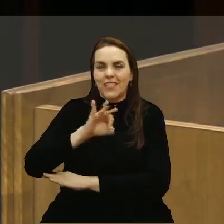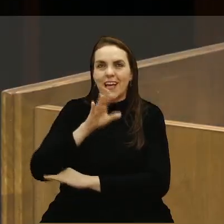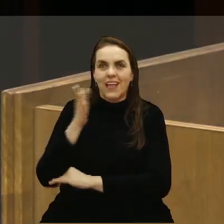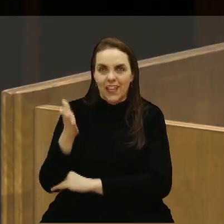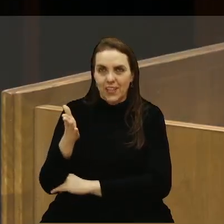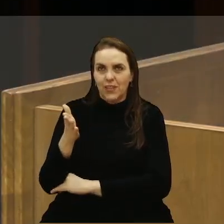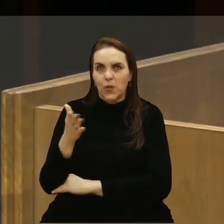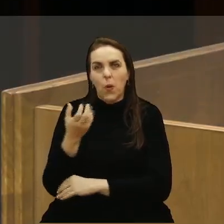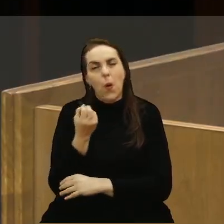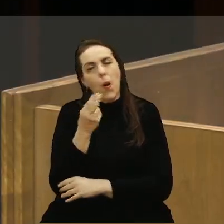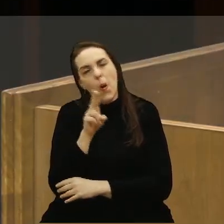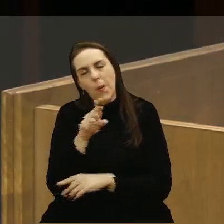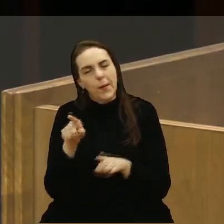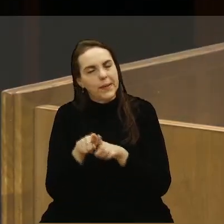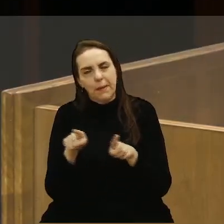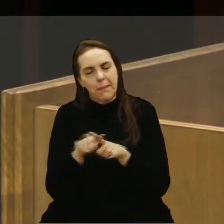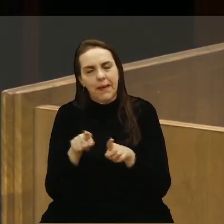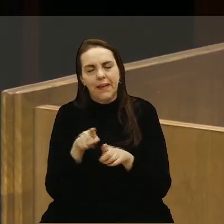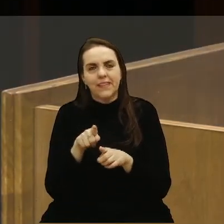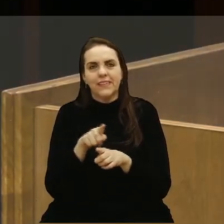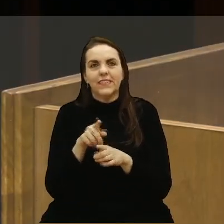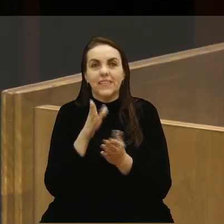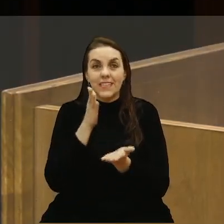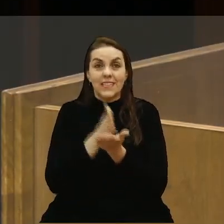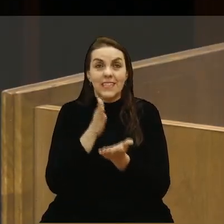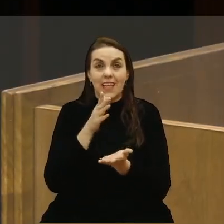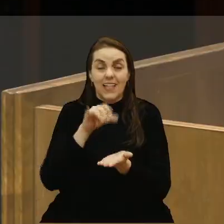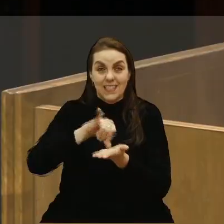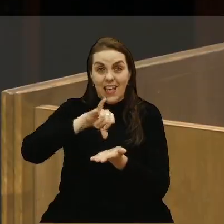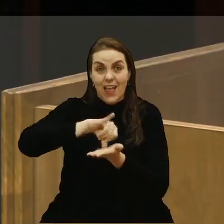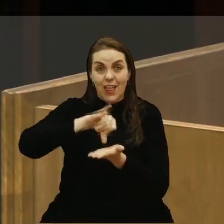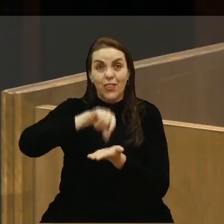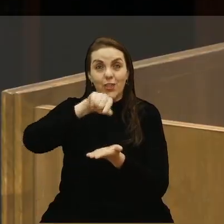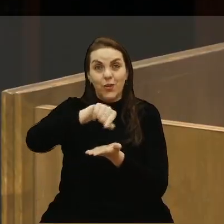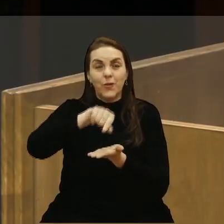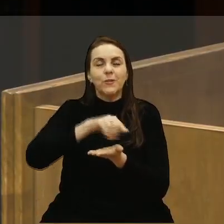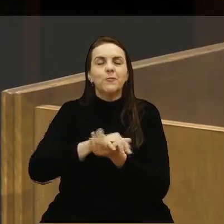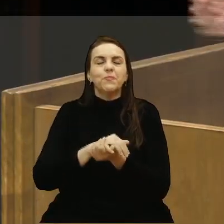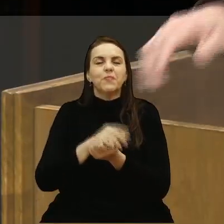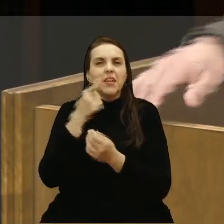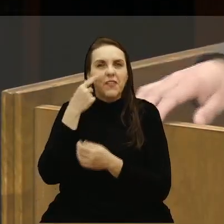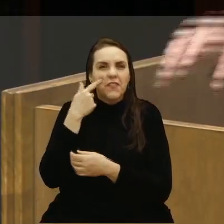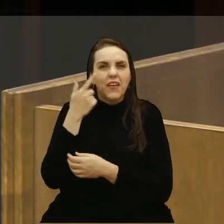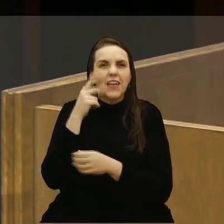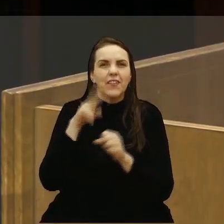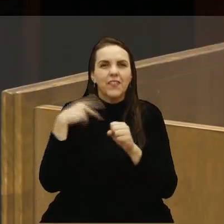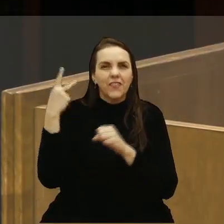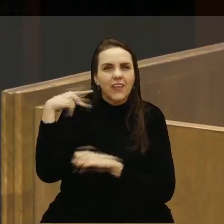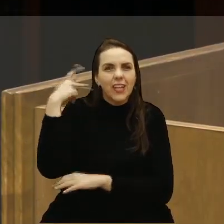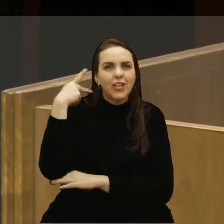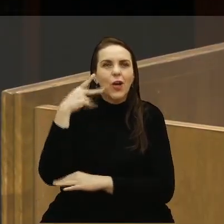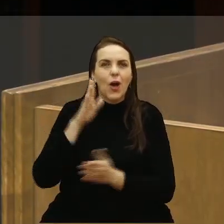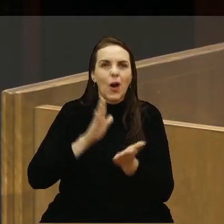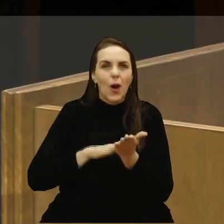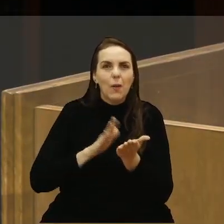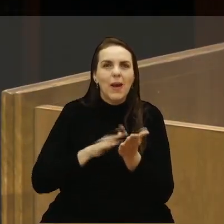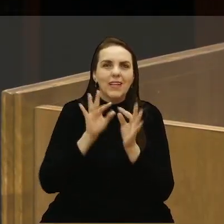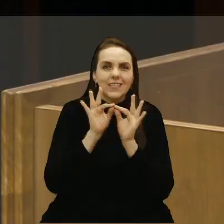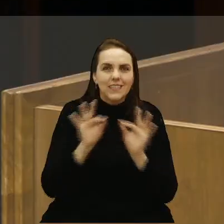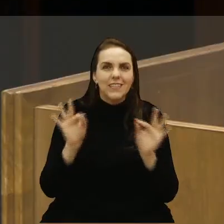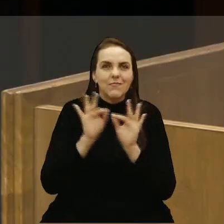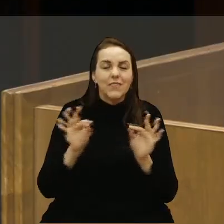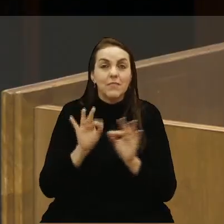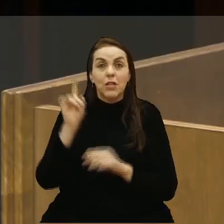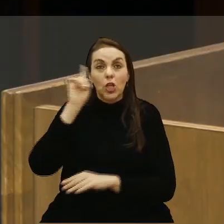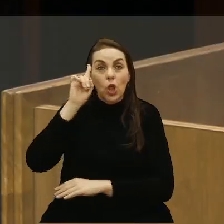ou quando, mesmo sendo da parte central, quando vai nos bairros, que vê o vereador, né, que faz essas cobranças, né? Porque por mais que seja simples, mas no dia a